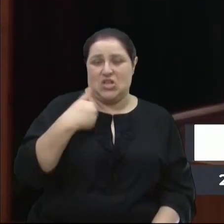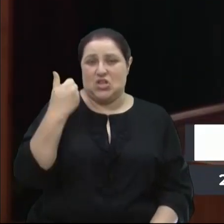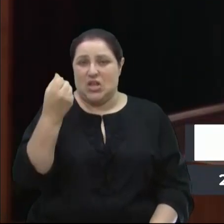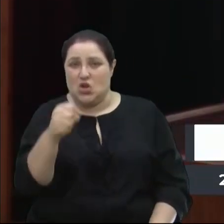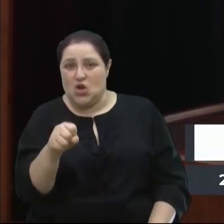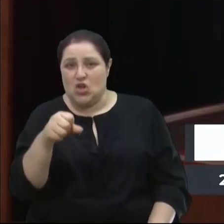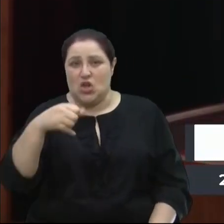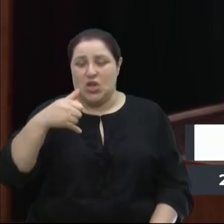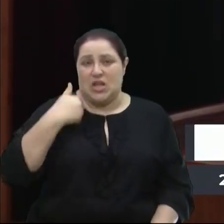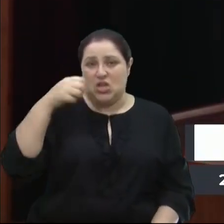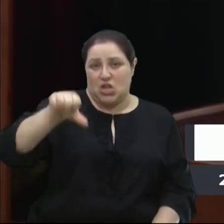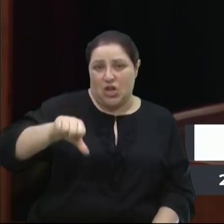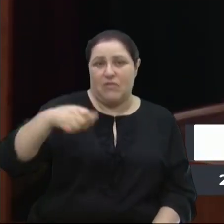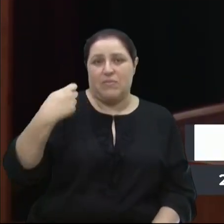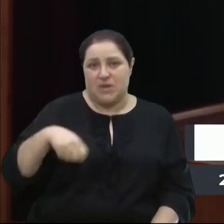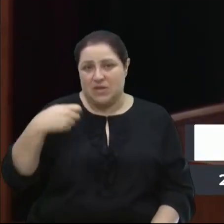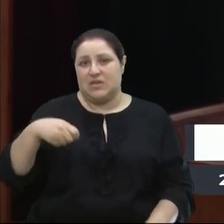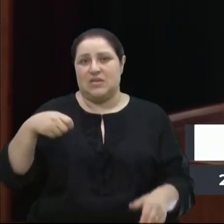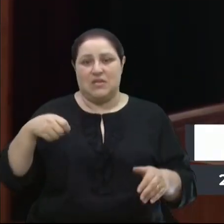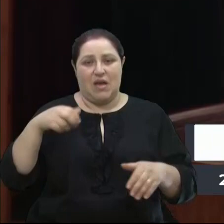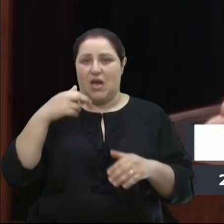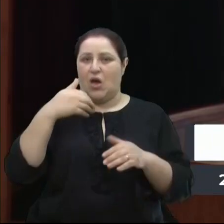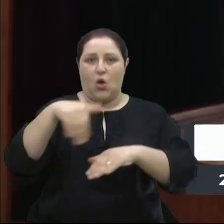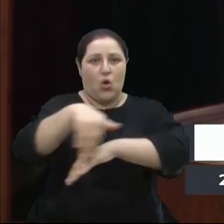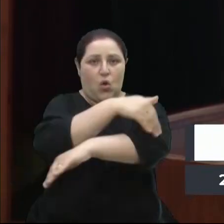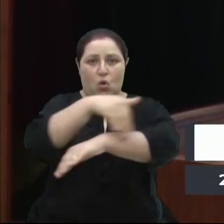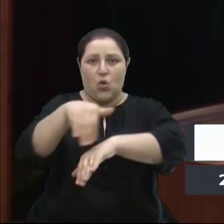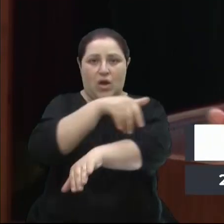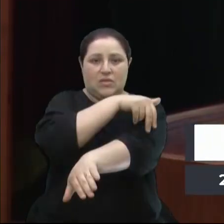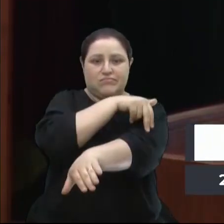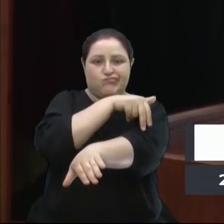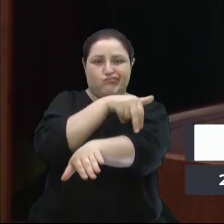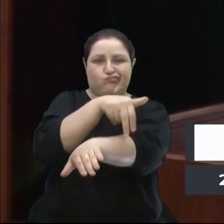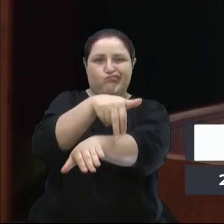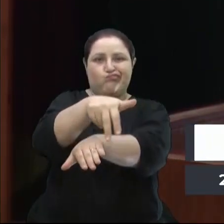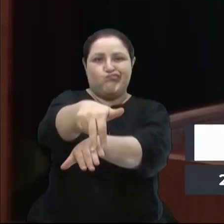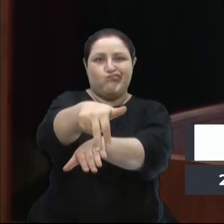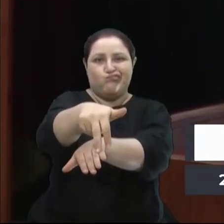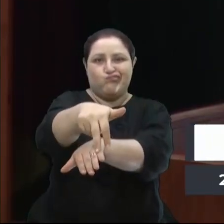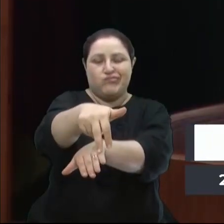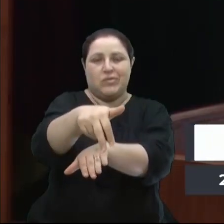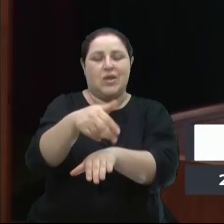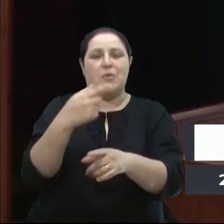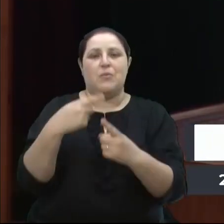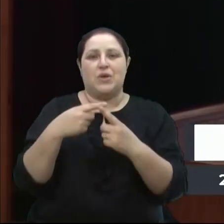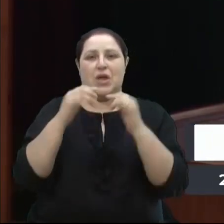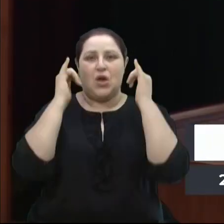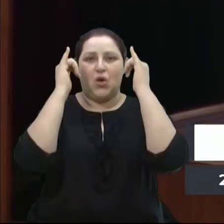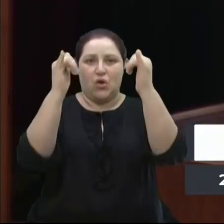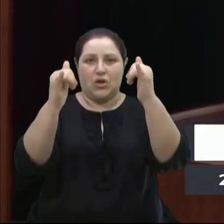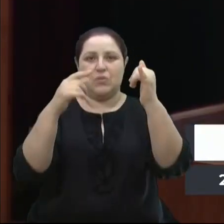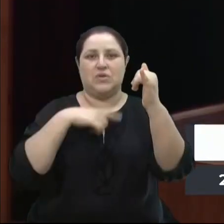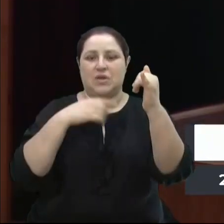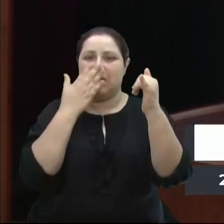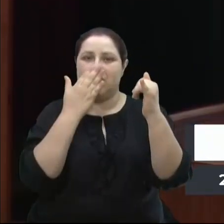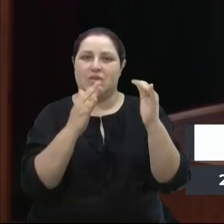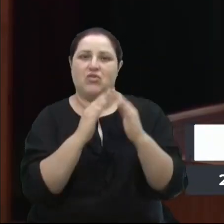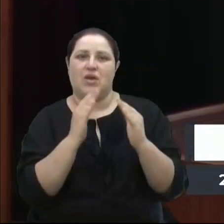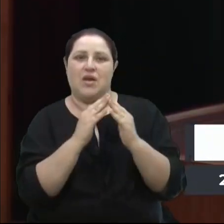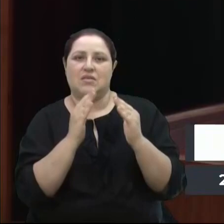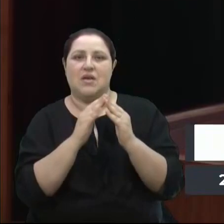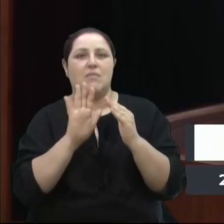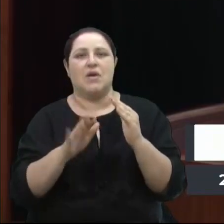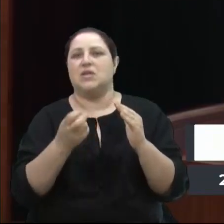até a escola, porque o ônibus passa na frente da casa delas, mas não pode levá-las, por quê? Porque elas não moram a 2 quilômetros.